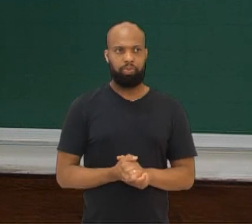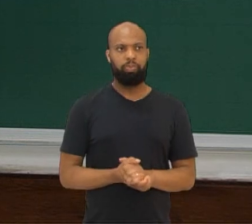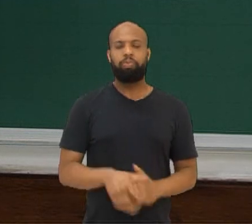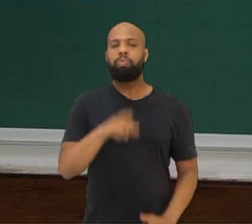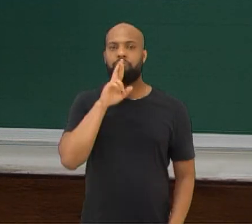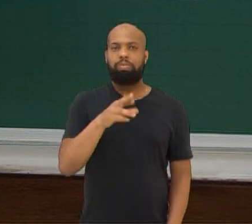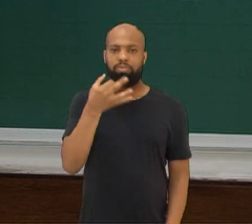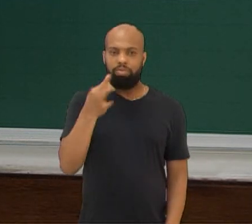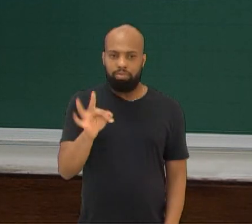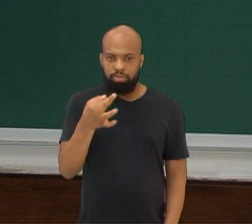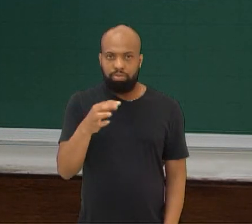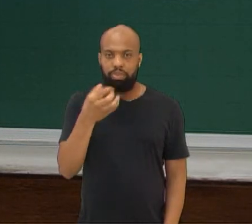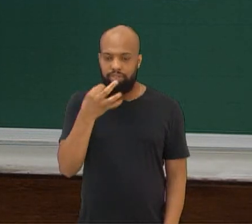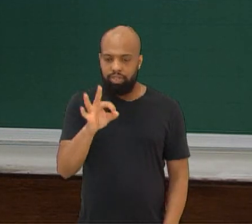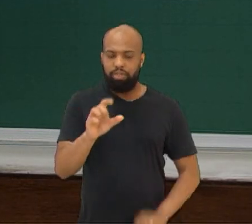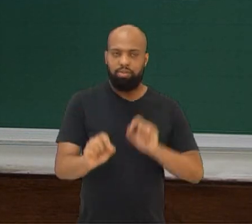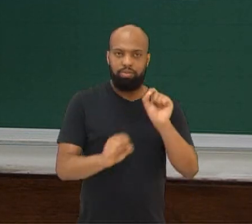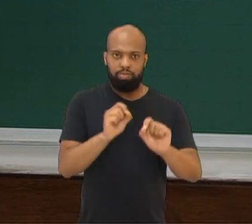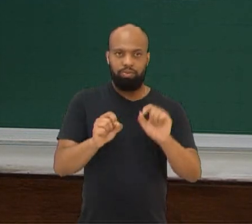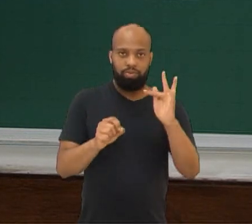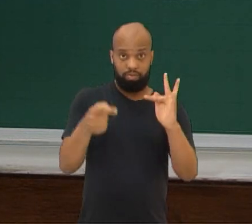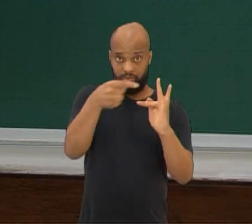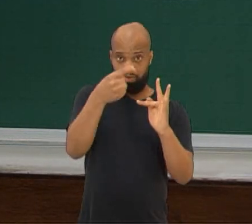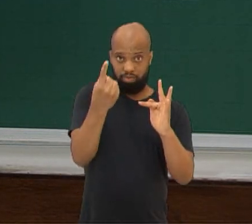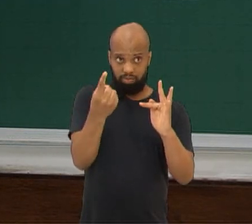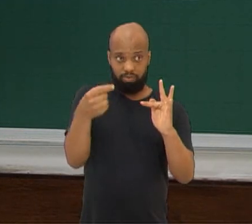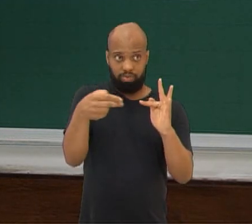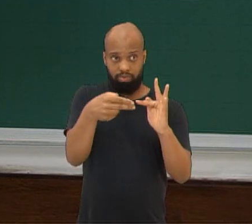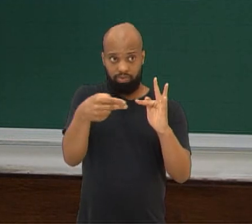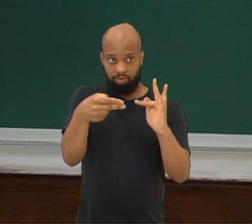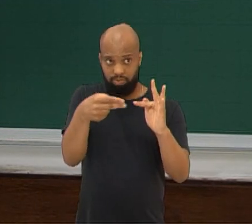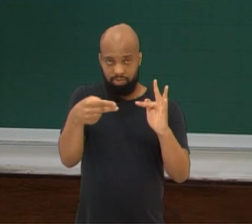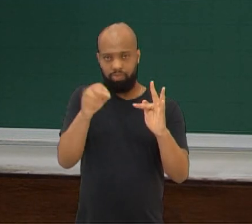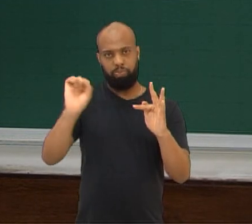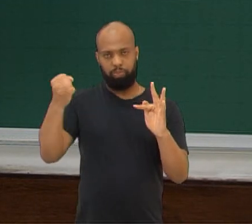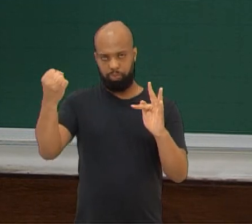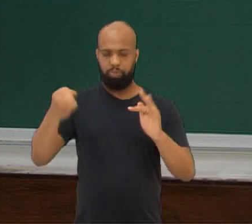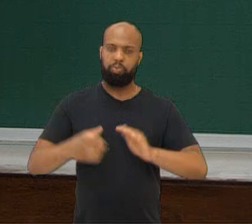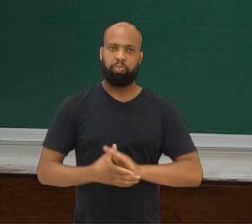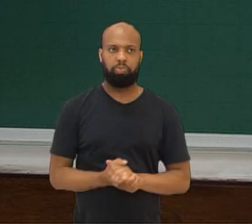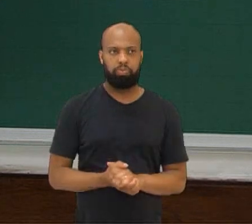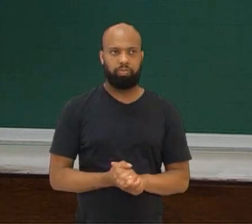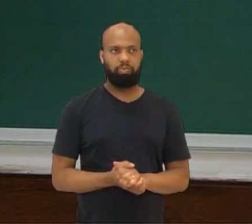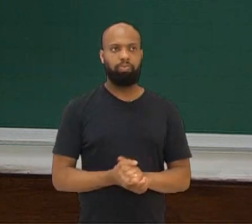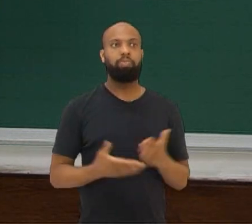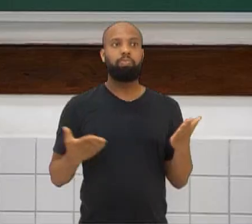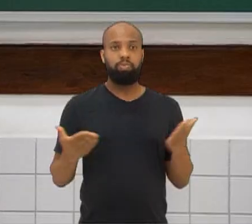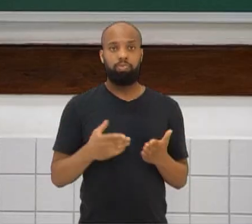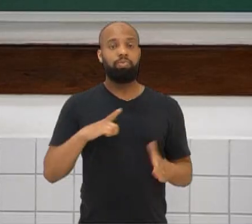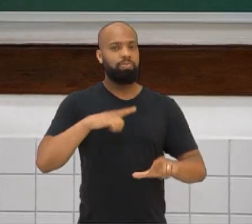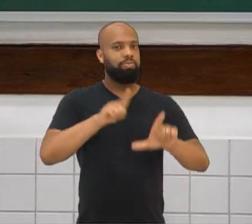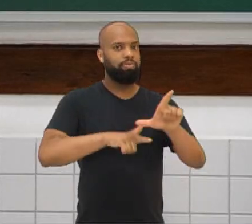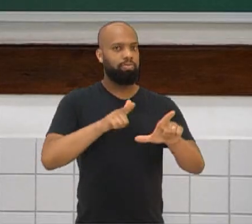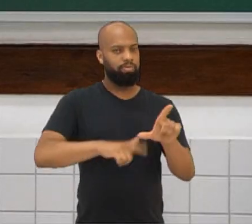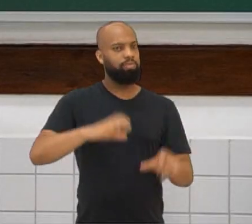Está aqui a resposta da letra B. Função inversa quando x vale 6, igual a 8. Agora ainda tem a